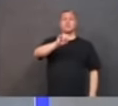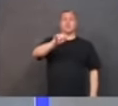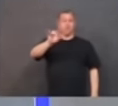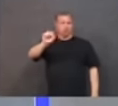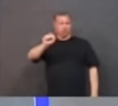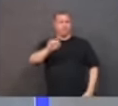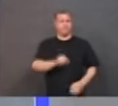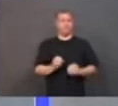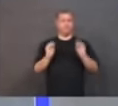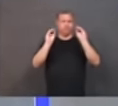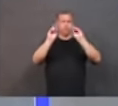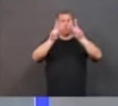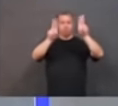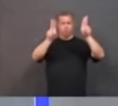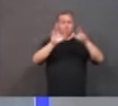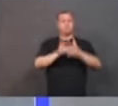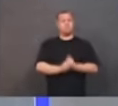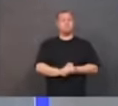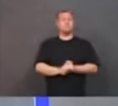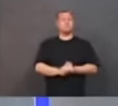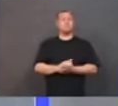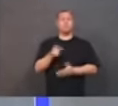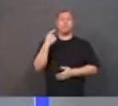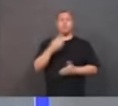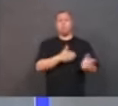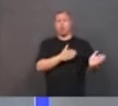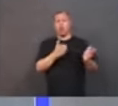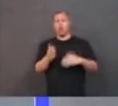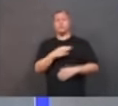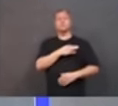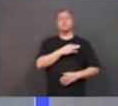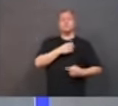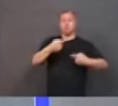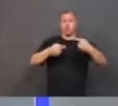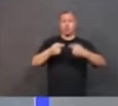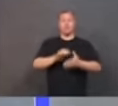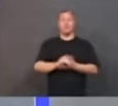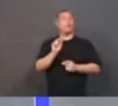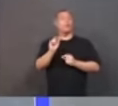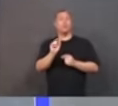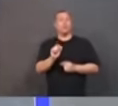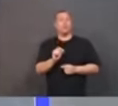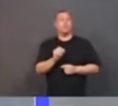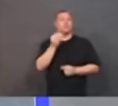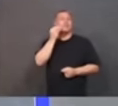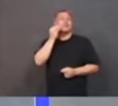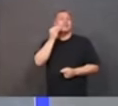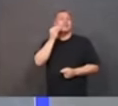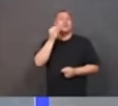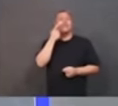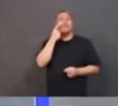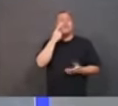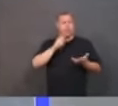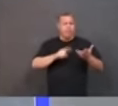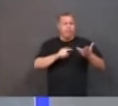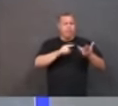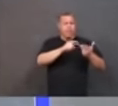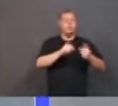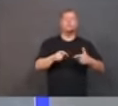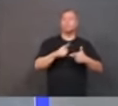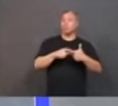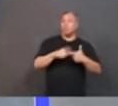dessa candidatura e das nossas propostas de campanha, é sempre buscar tratar a respeito dessas questões que têm